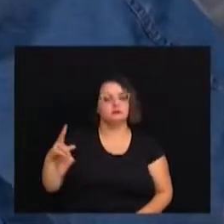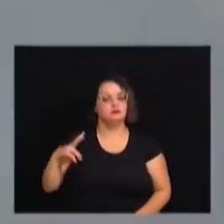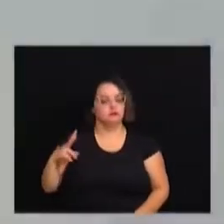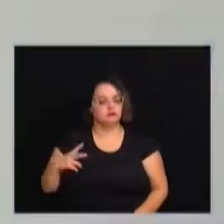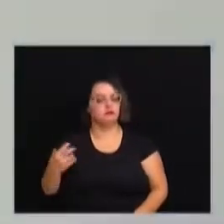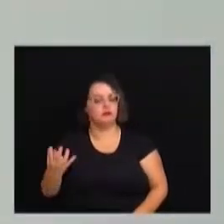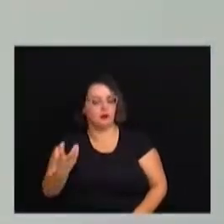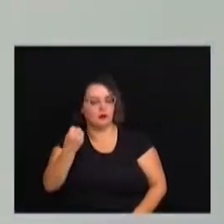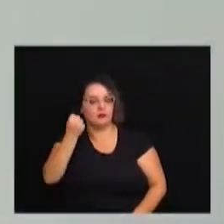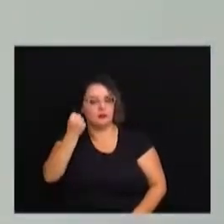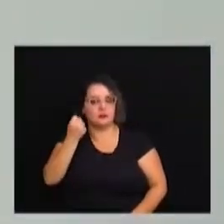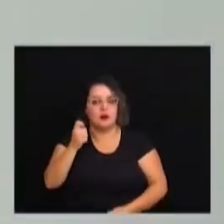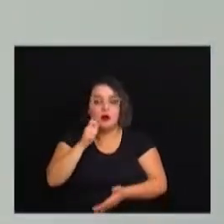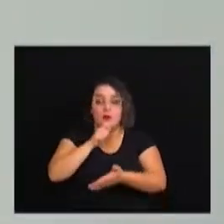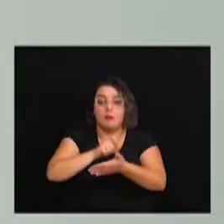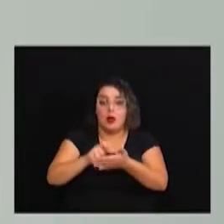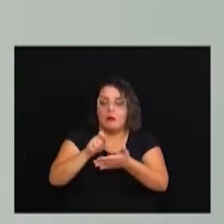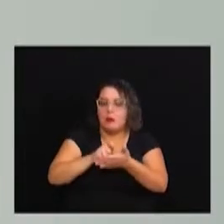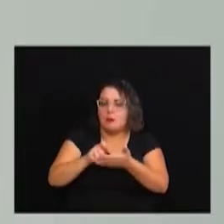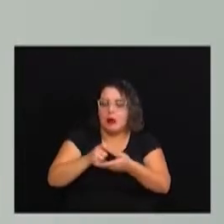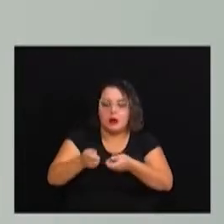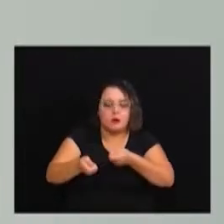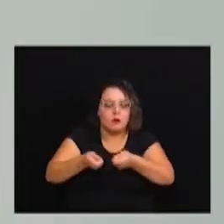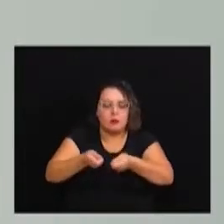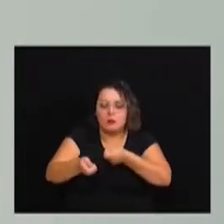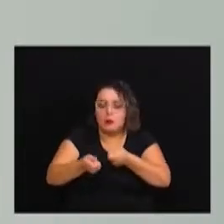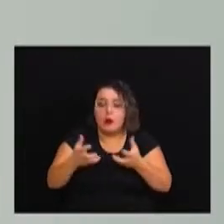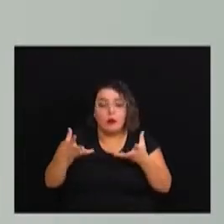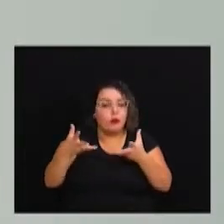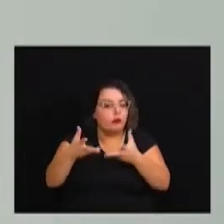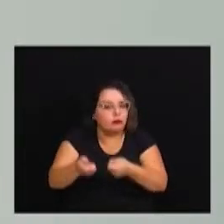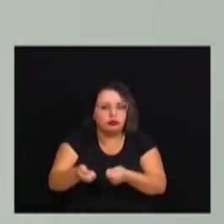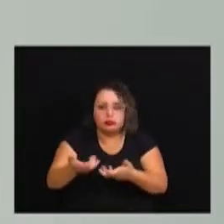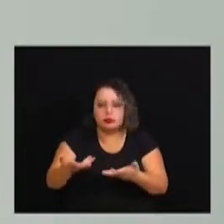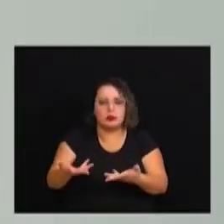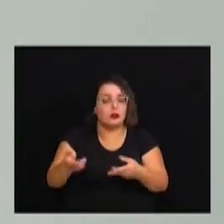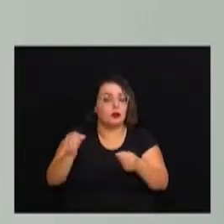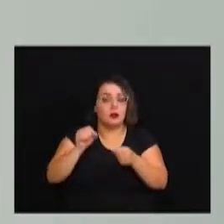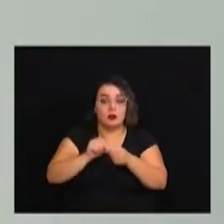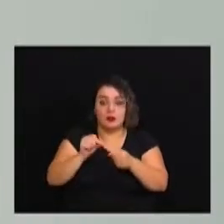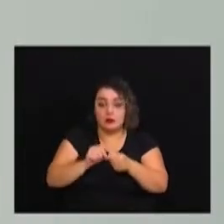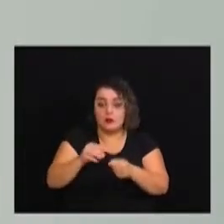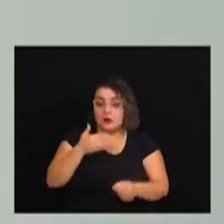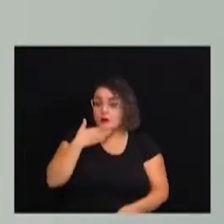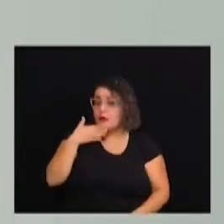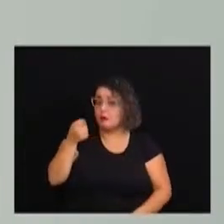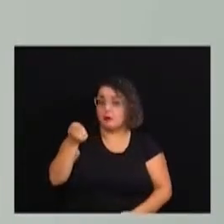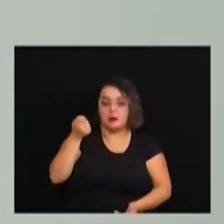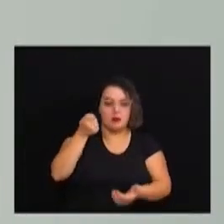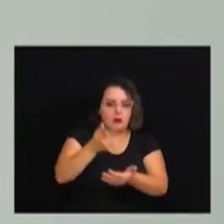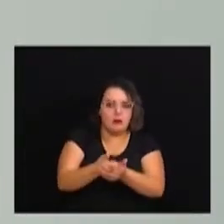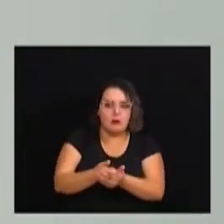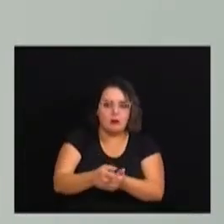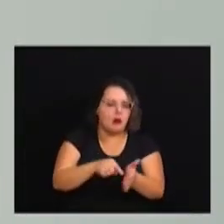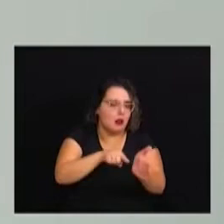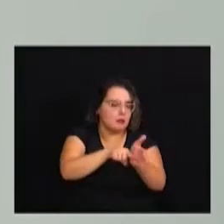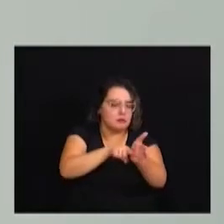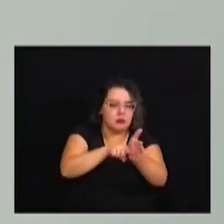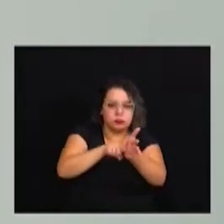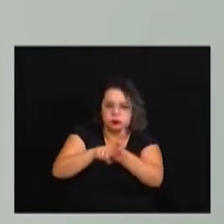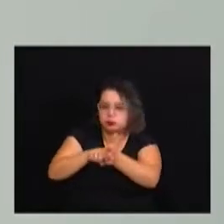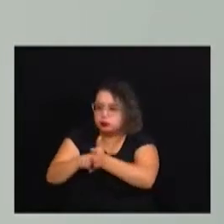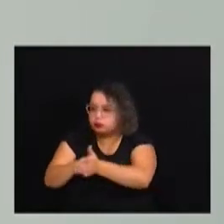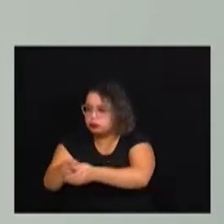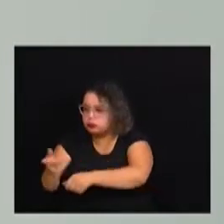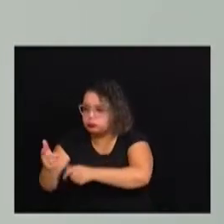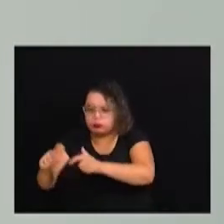que é anotar tudo, controlar tudo, fazer a melhor compra. Então, eles pesquisam